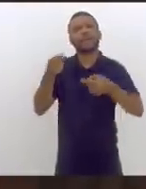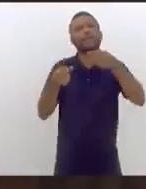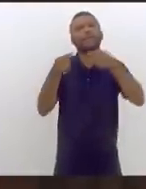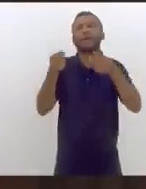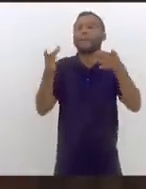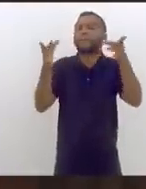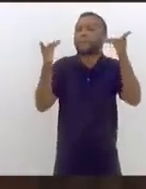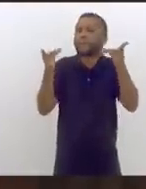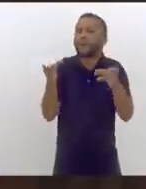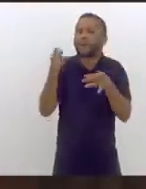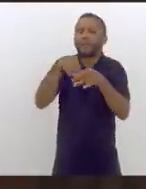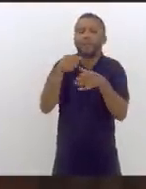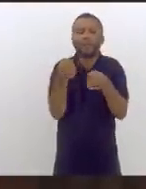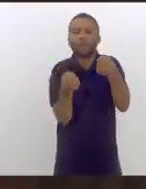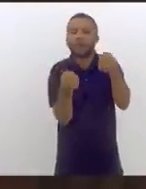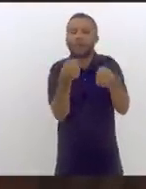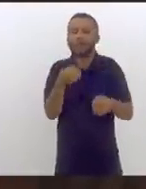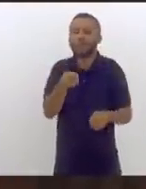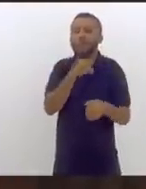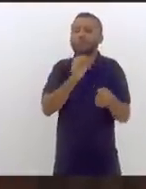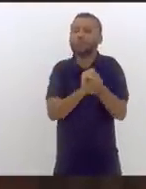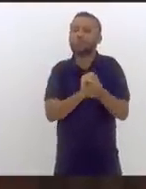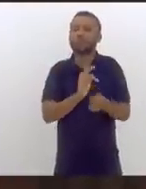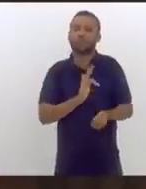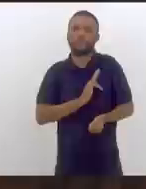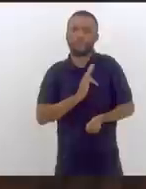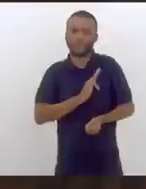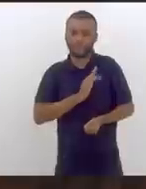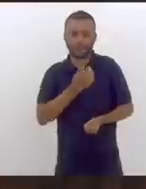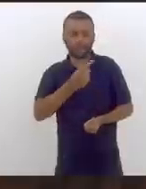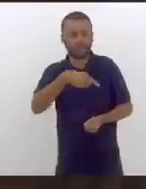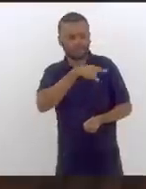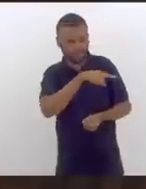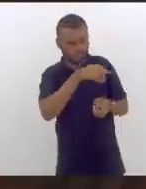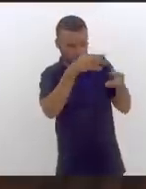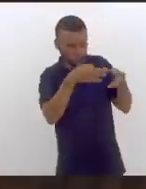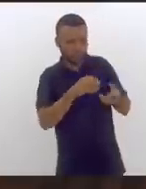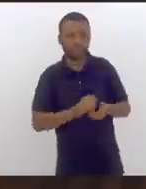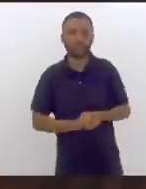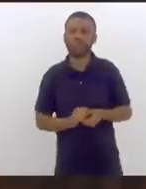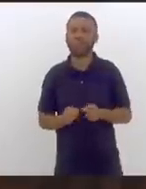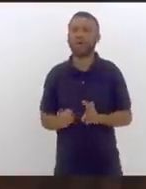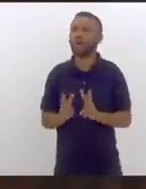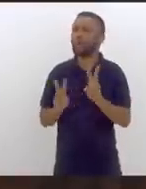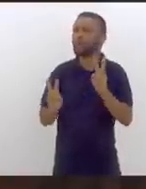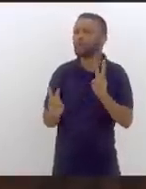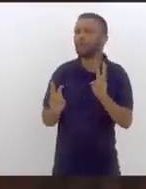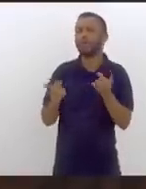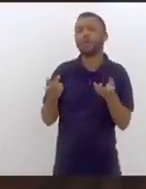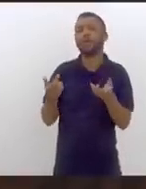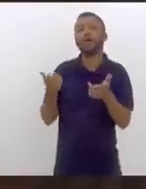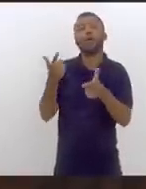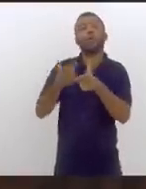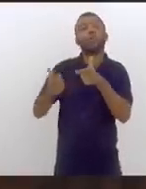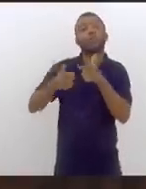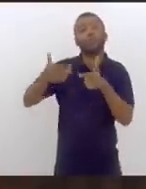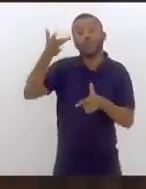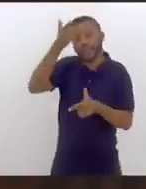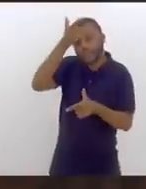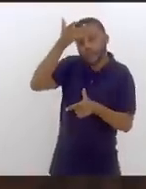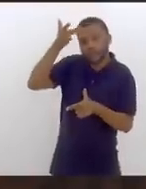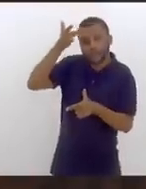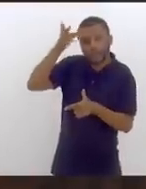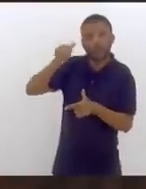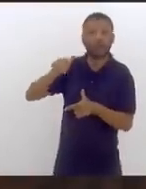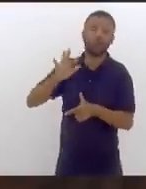isso dentro do carro com os policiais não é isso sobre a questão da Saúde Mental do policial